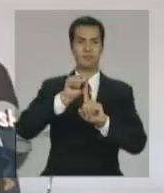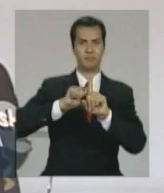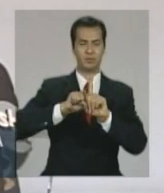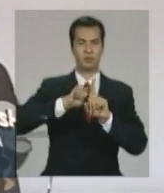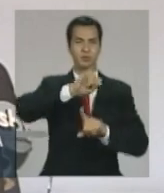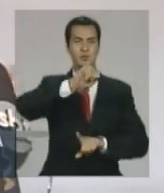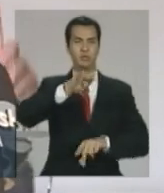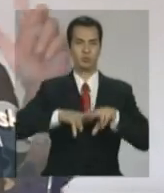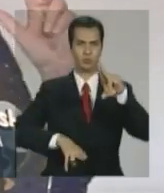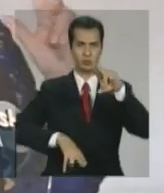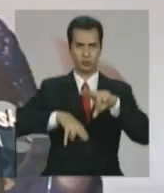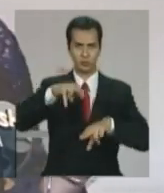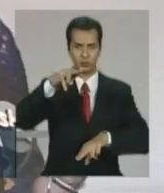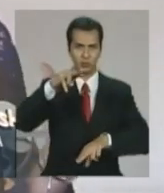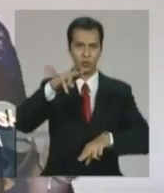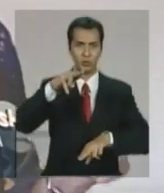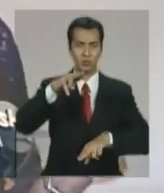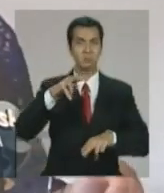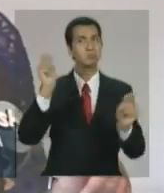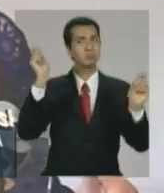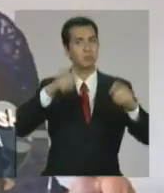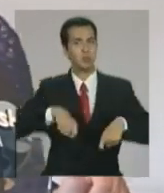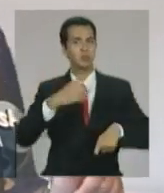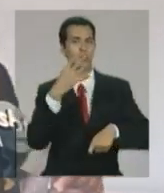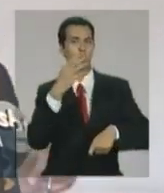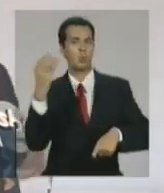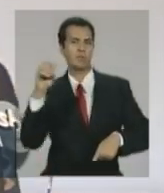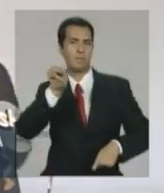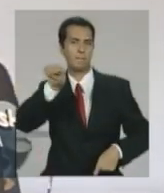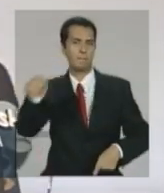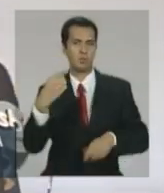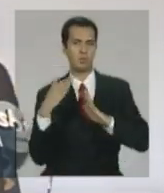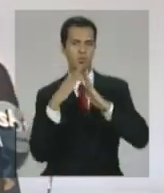talvez cheguemos a acrescentar mais 400 mil.